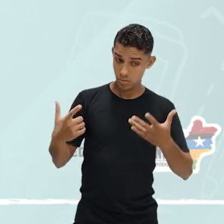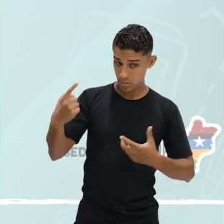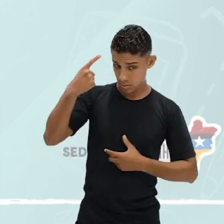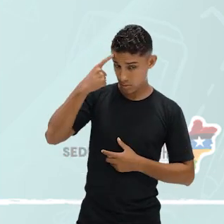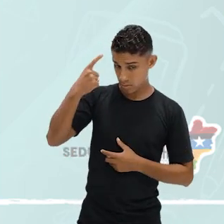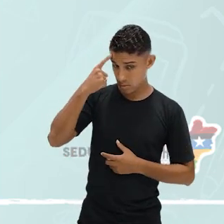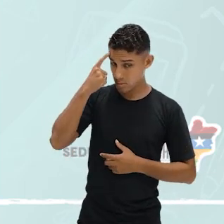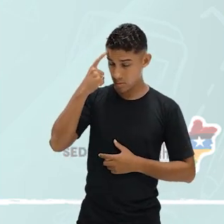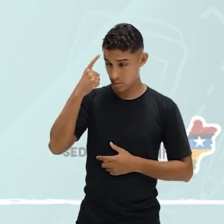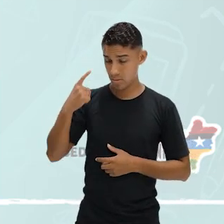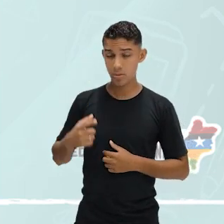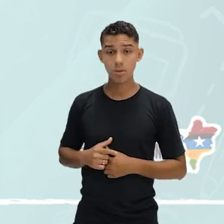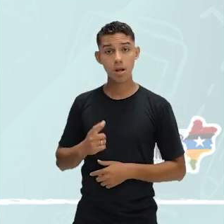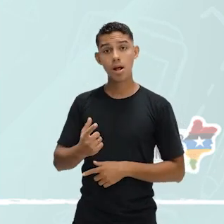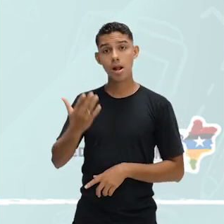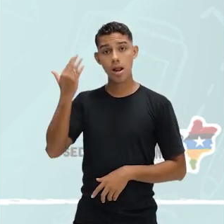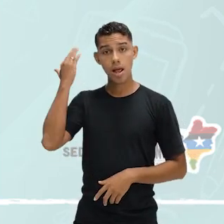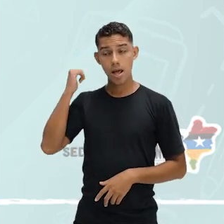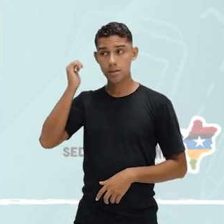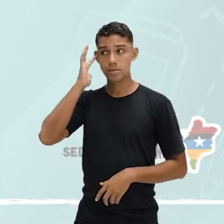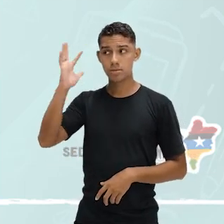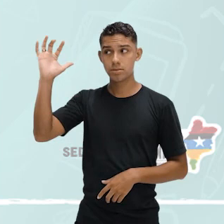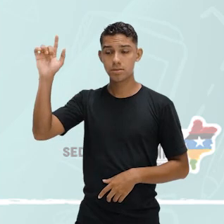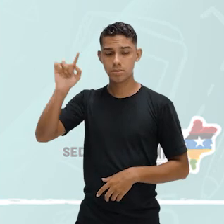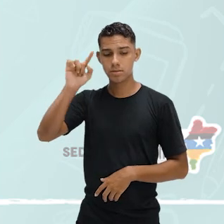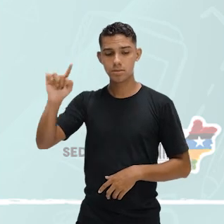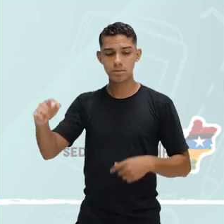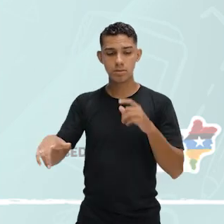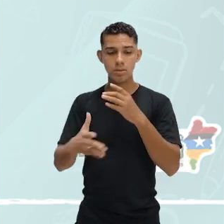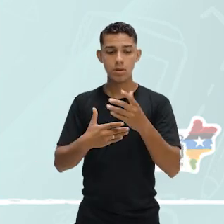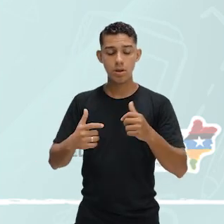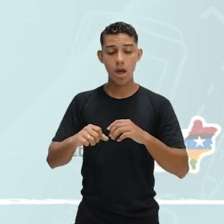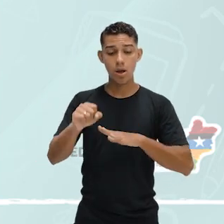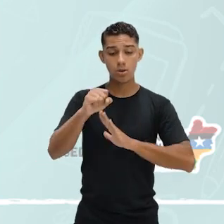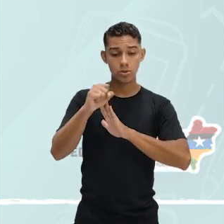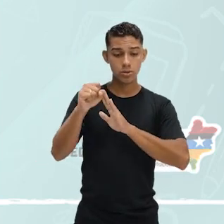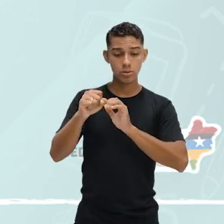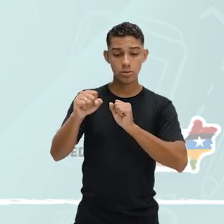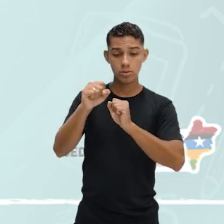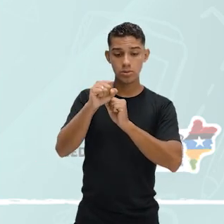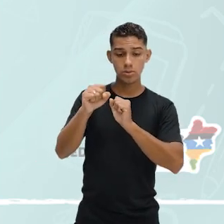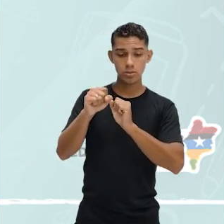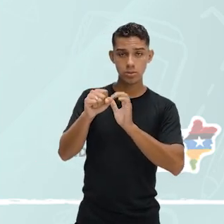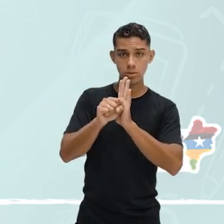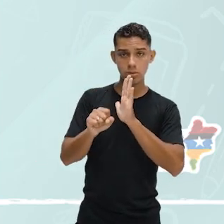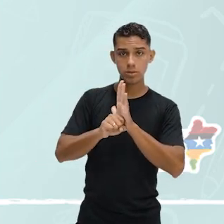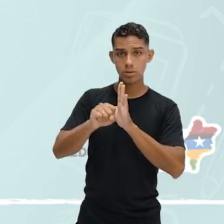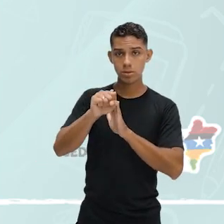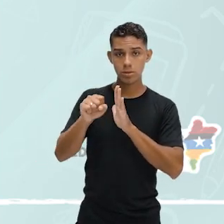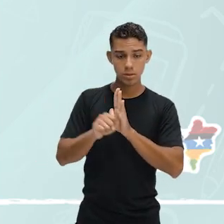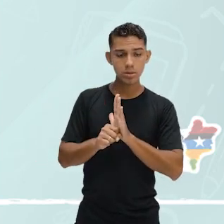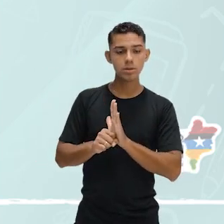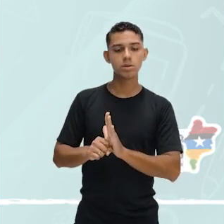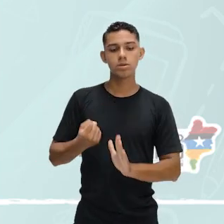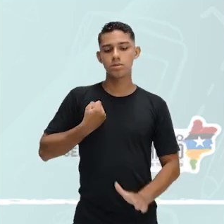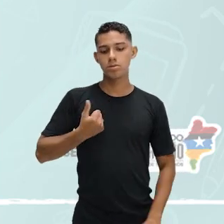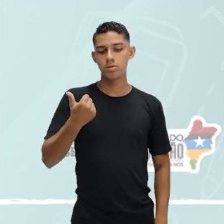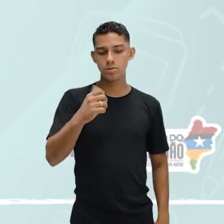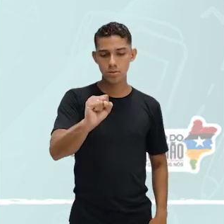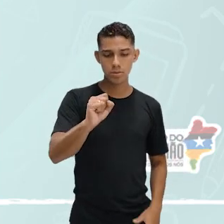século XVIII, serve de base até hoje para a estrutura política de vários países democráticos